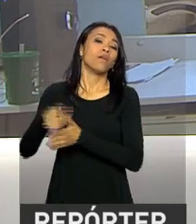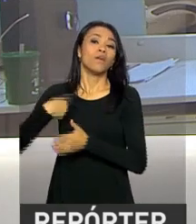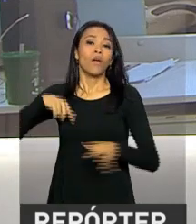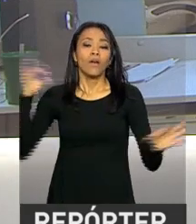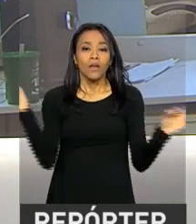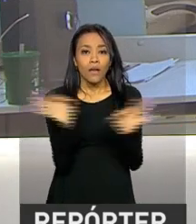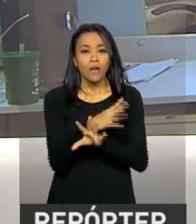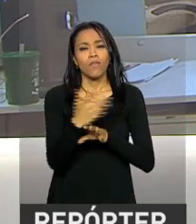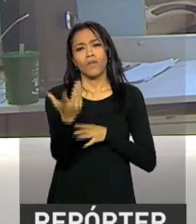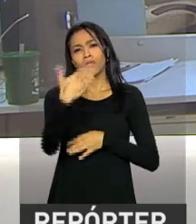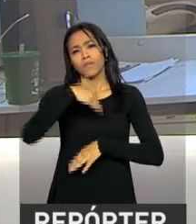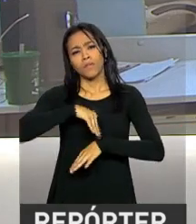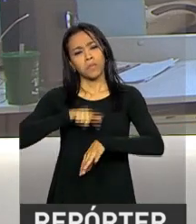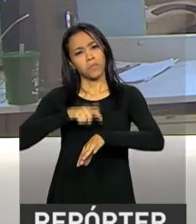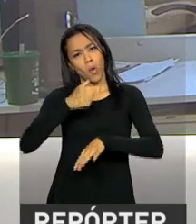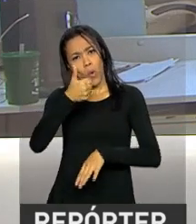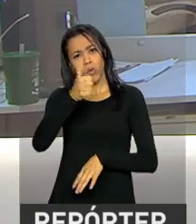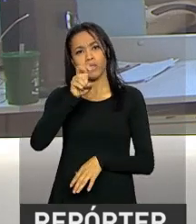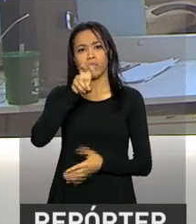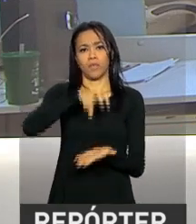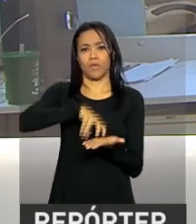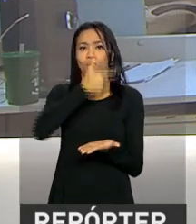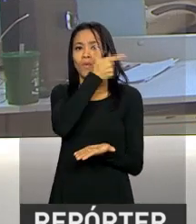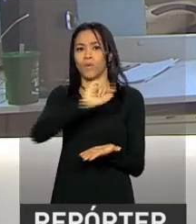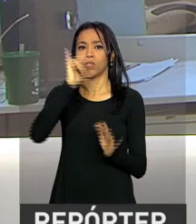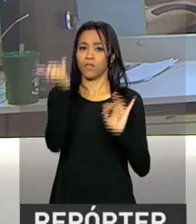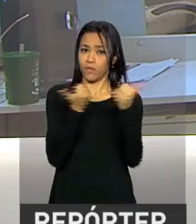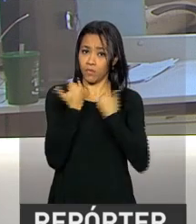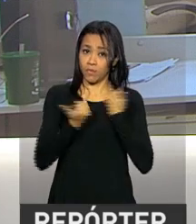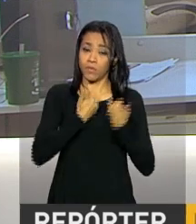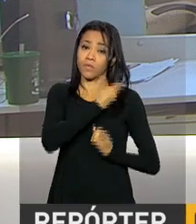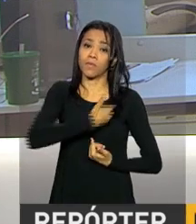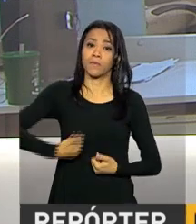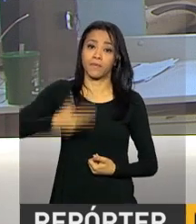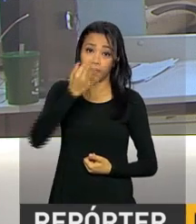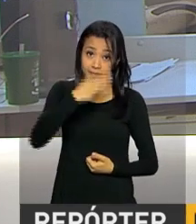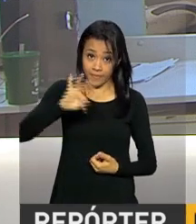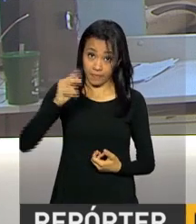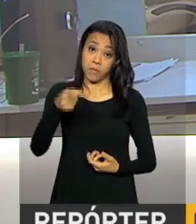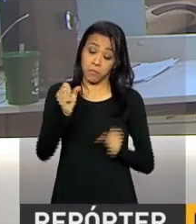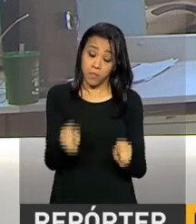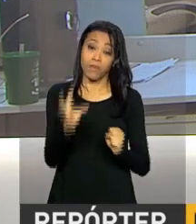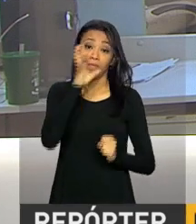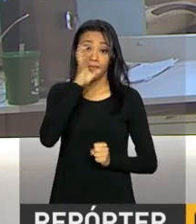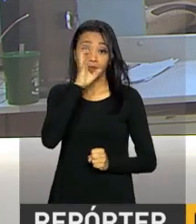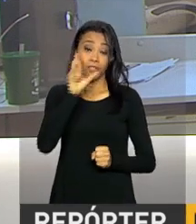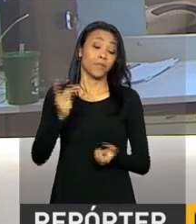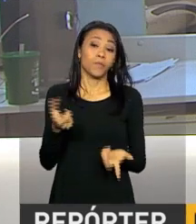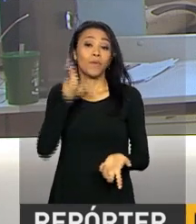voltamos a qualquer momento ou às 11 da manhã com outras informações do governo federal. Acompanhe também as